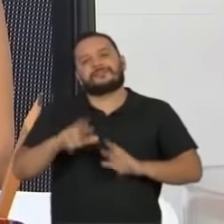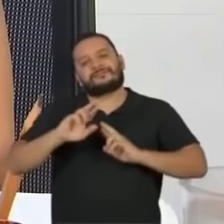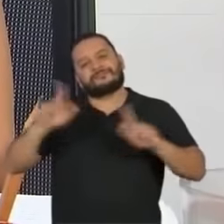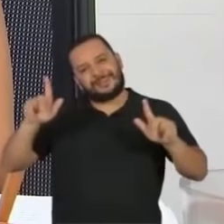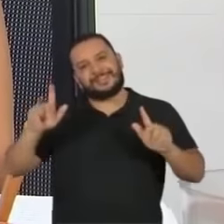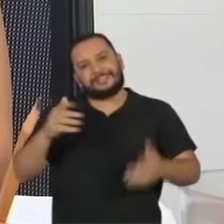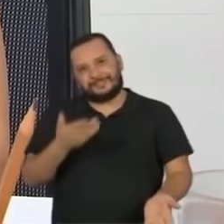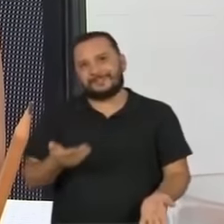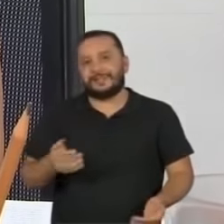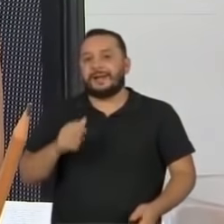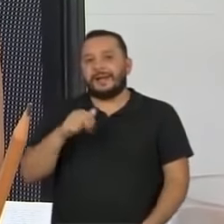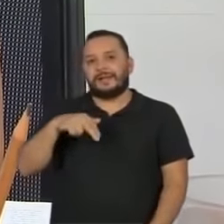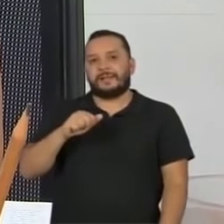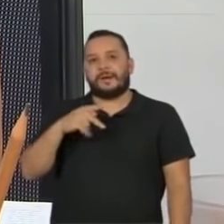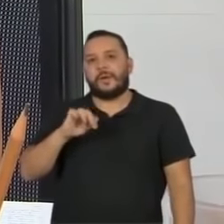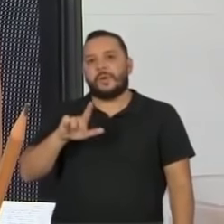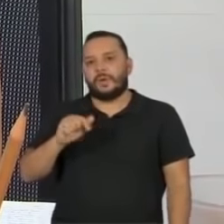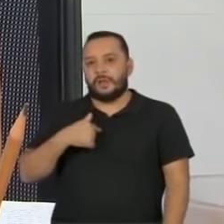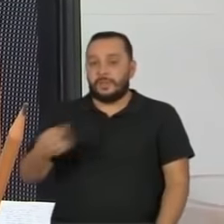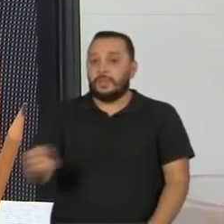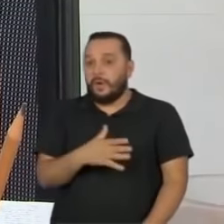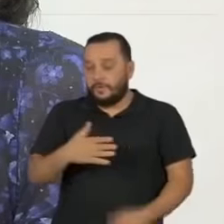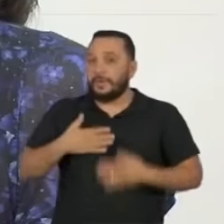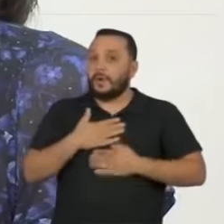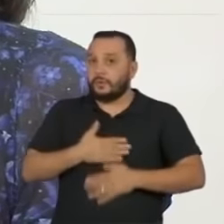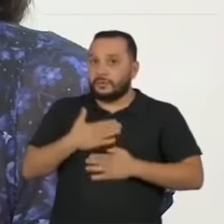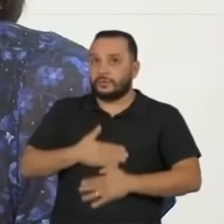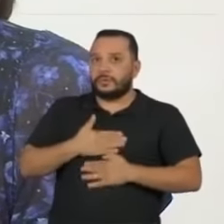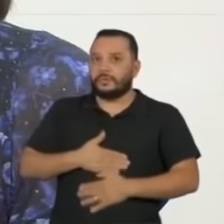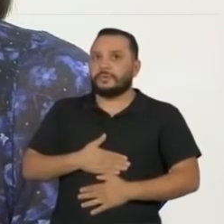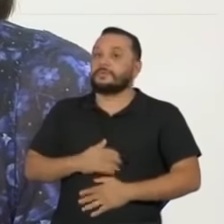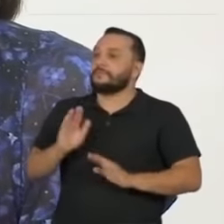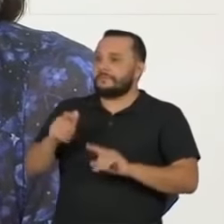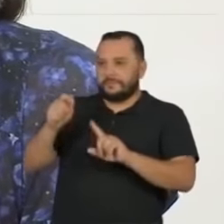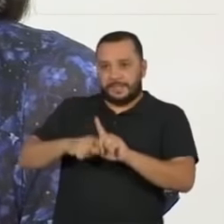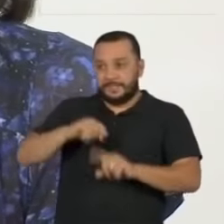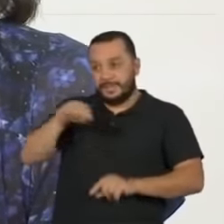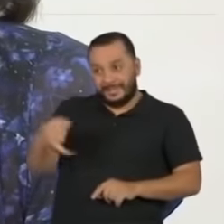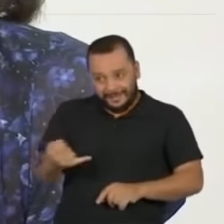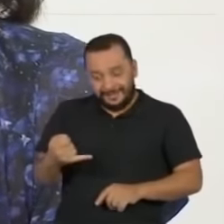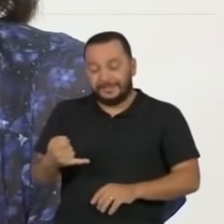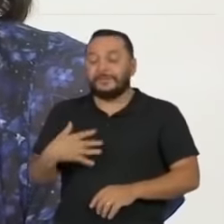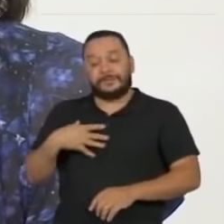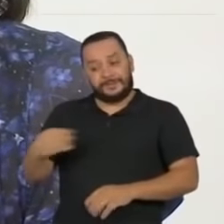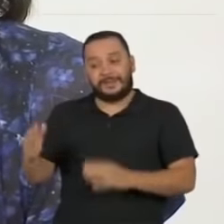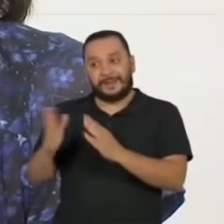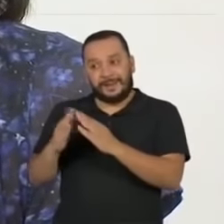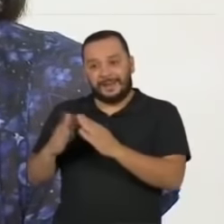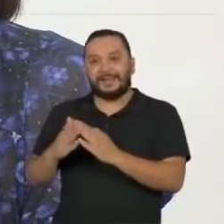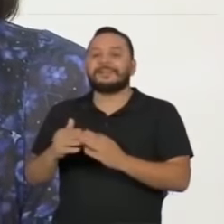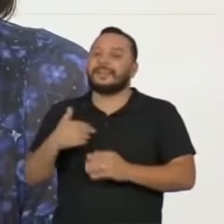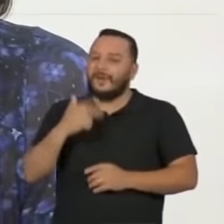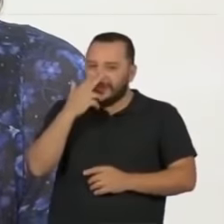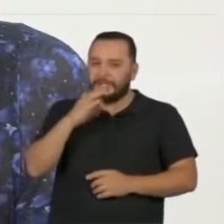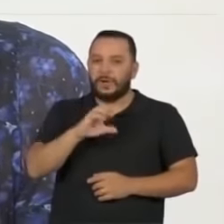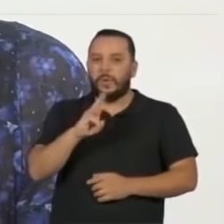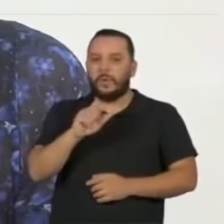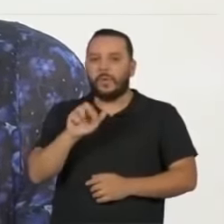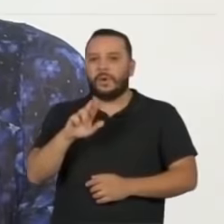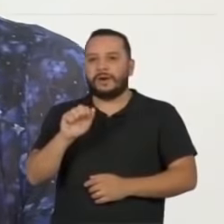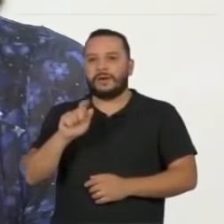a Ana Paula é nova no assunto e gostou da ideia. Mas em janeiro, com o filho em casa, achei que o coworking podia ser uma